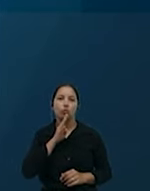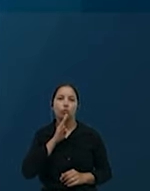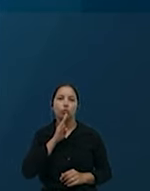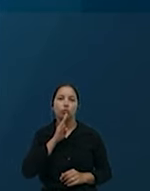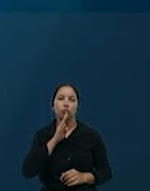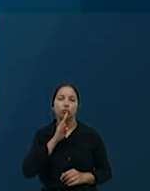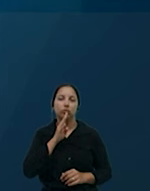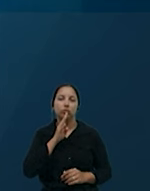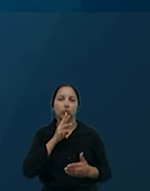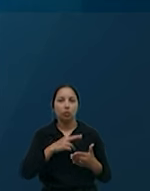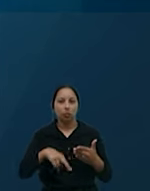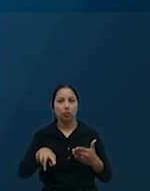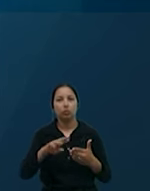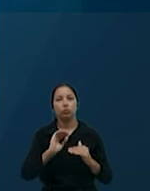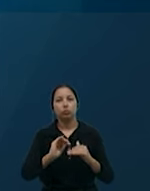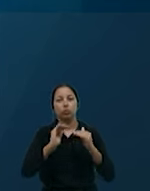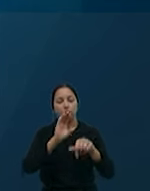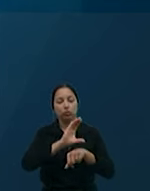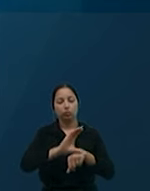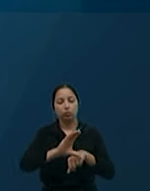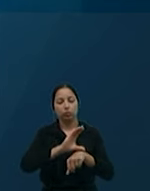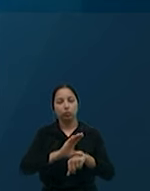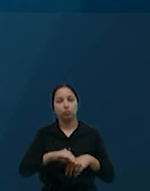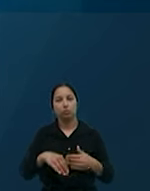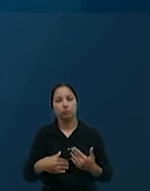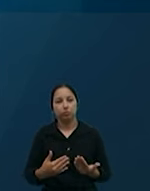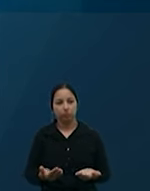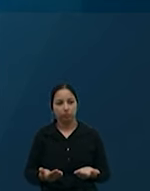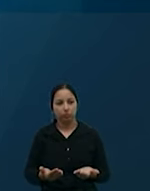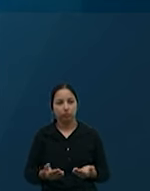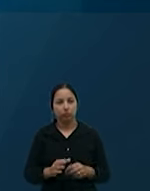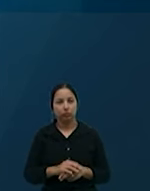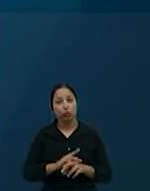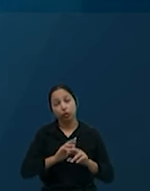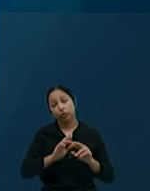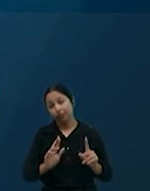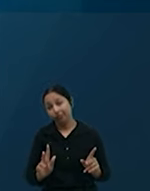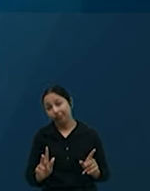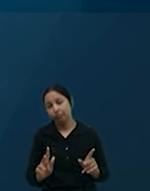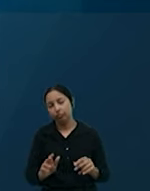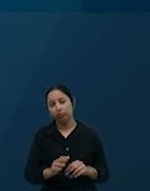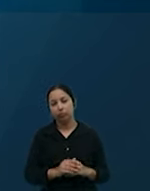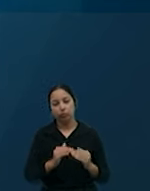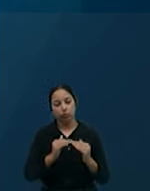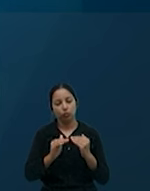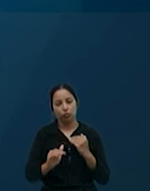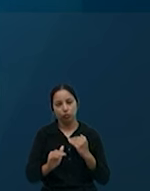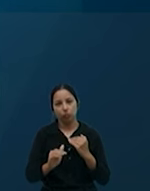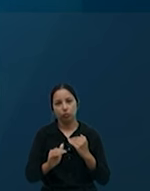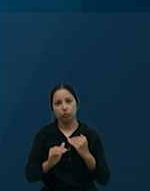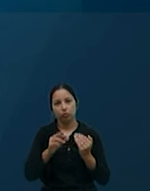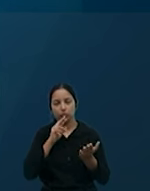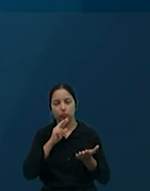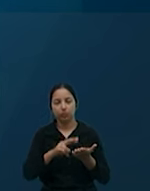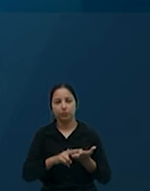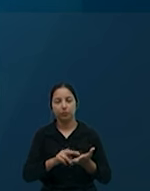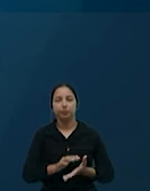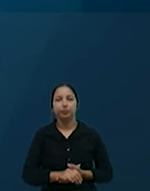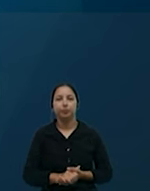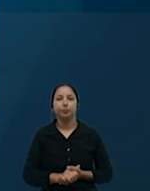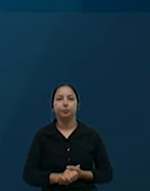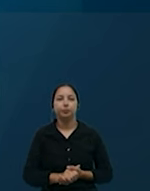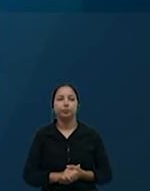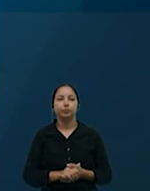ordinário constitucional. Portanto, divergiu nessa medida do relator.